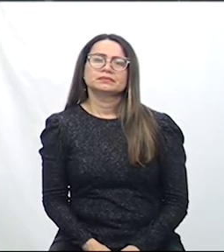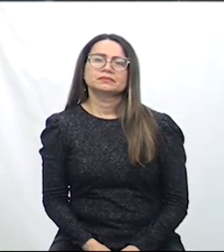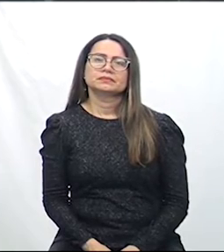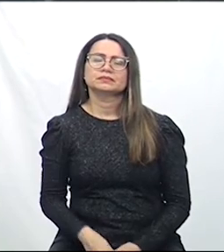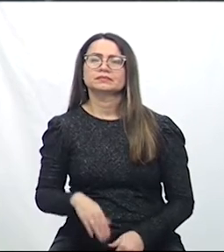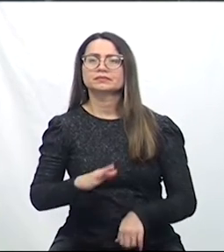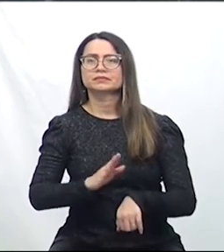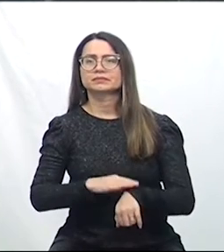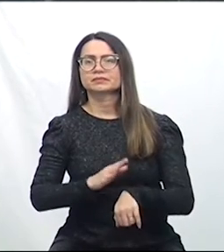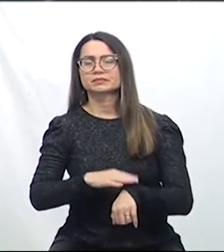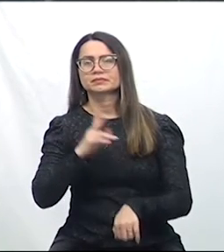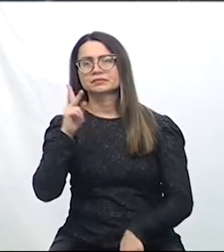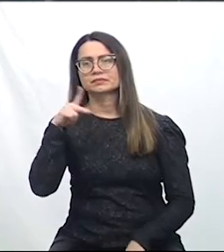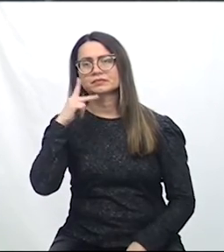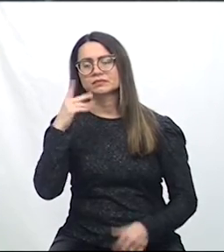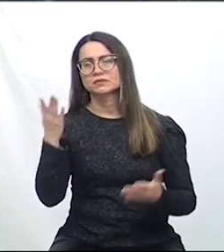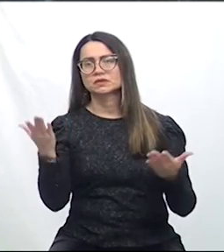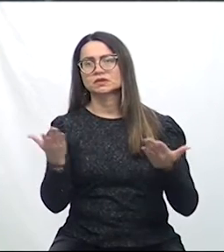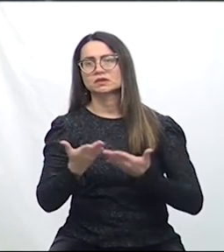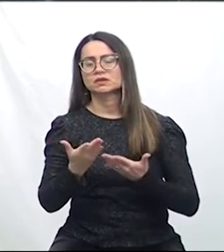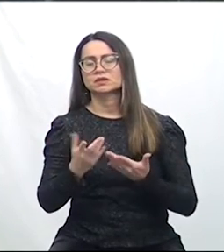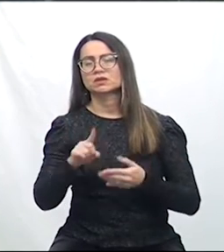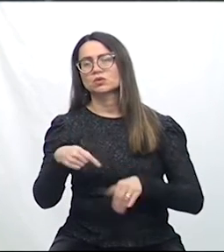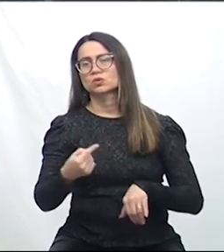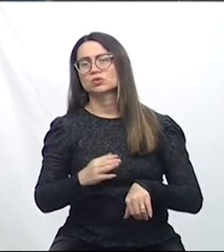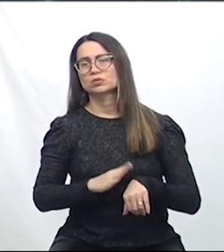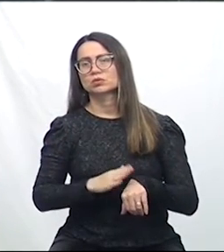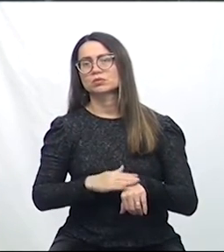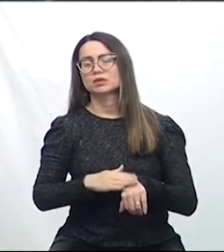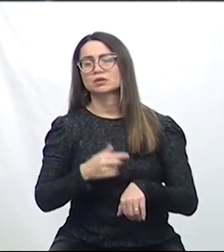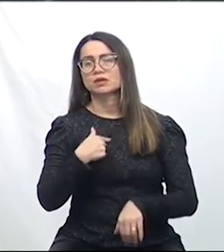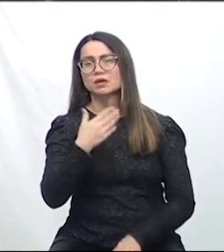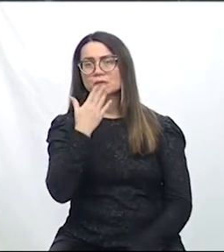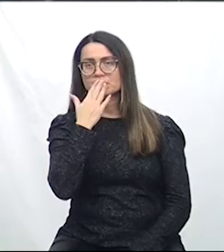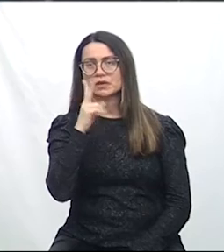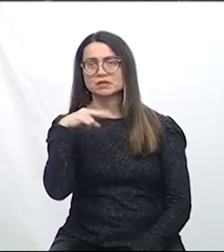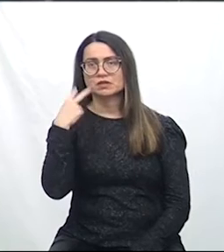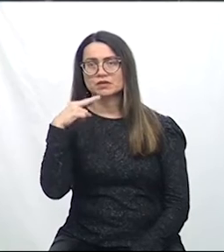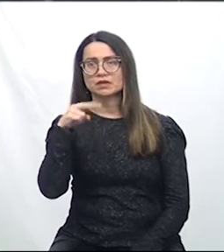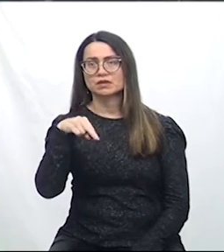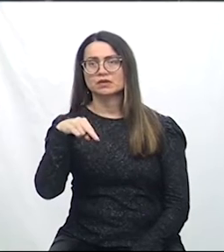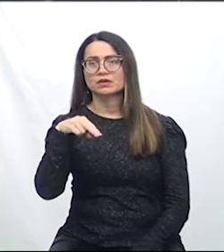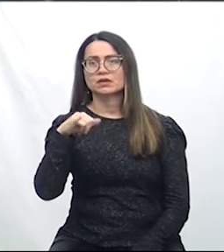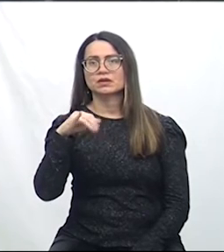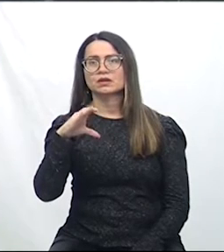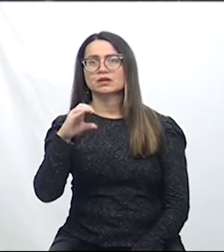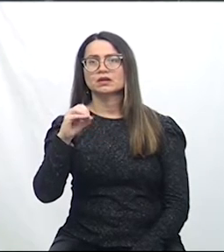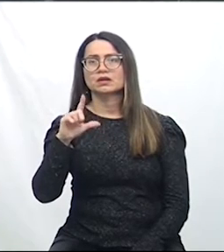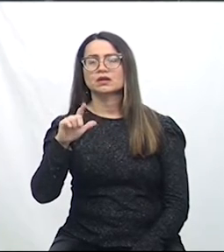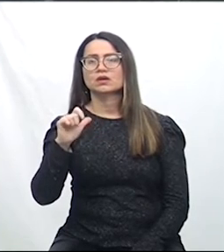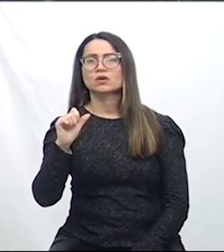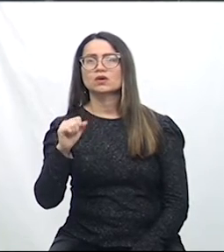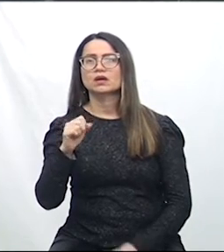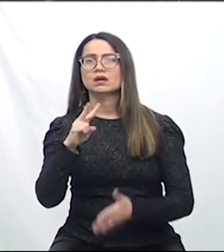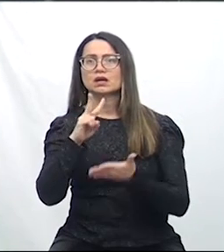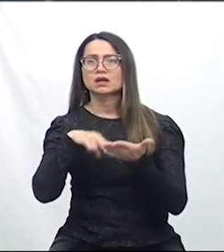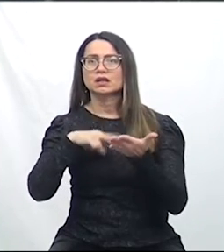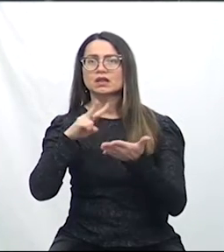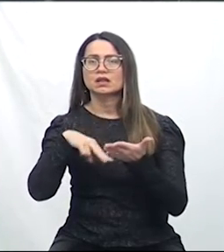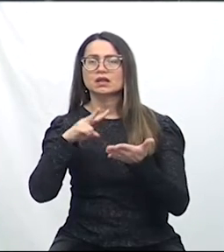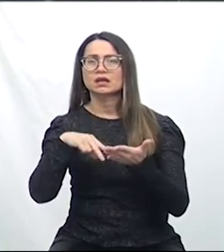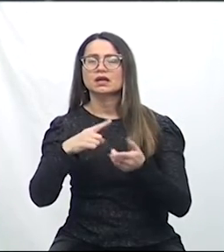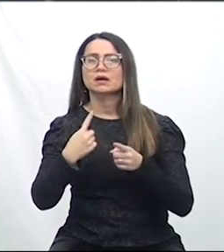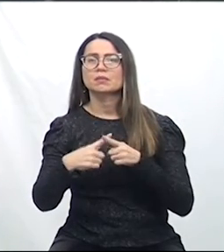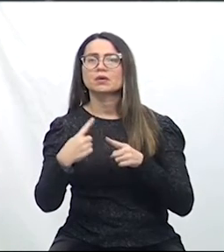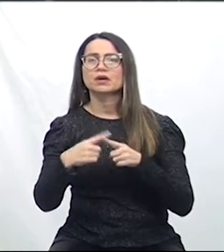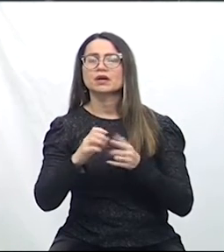Terminado o horário político, passamos para o grande expediente. Eu solicito ao vereador Nicola Martins que faça a leitura das matérias, porque o